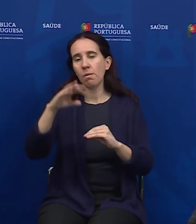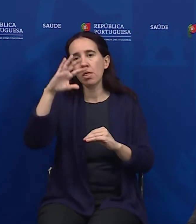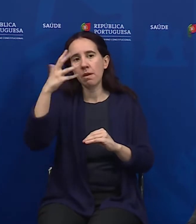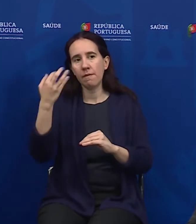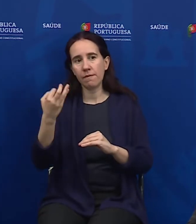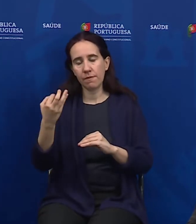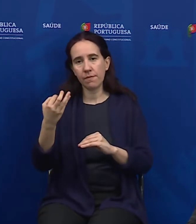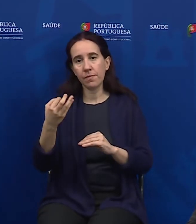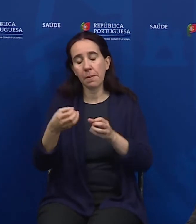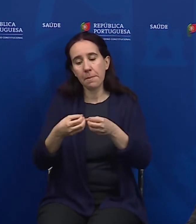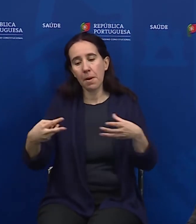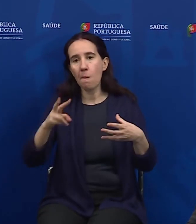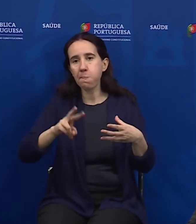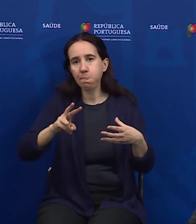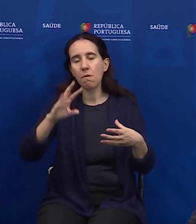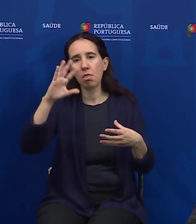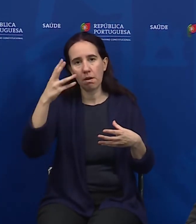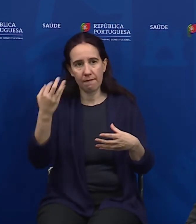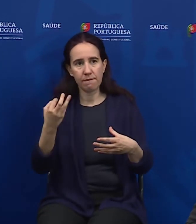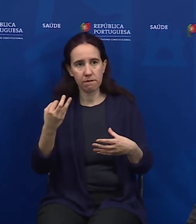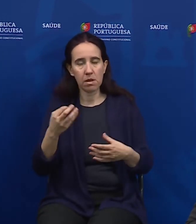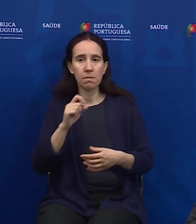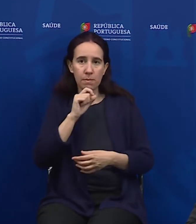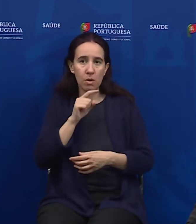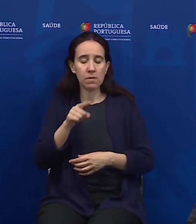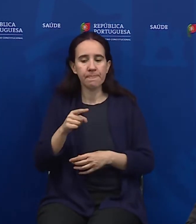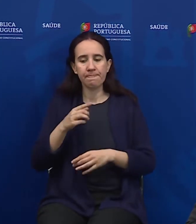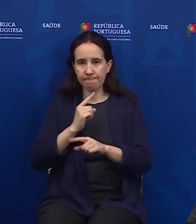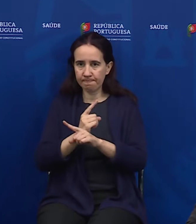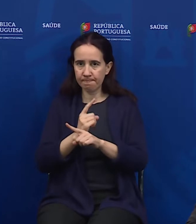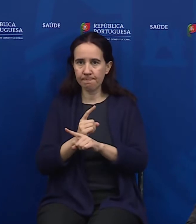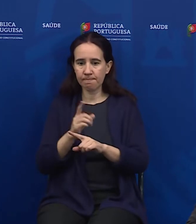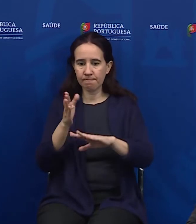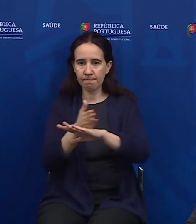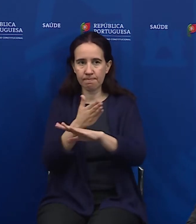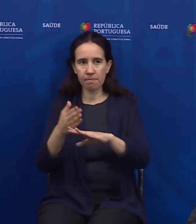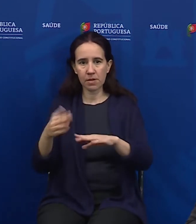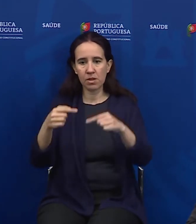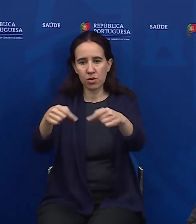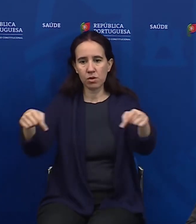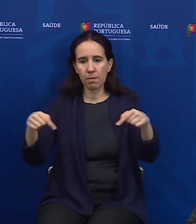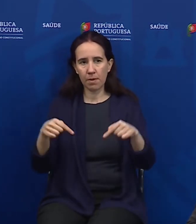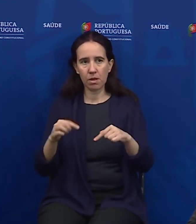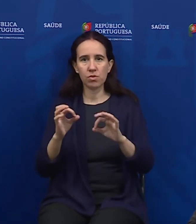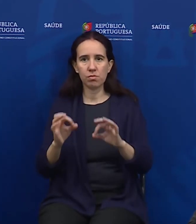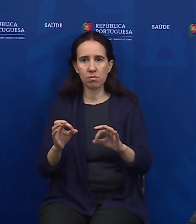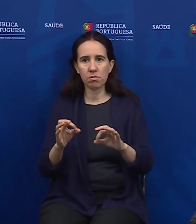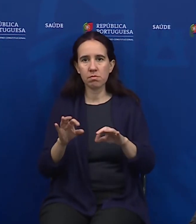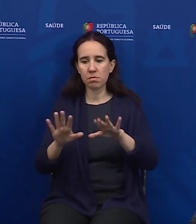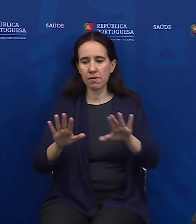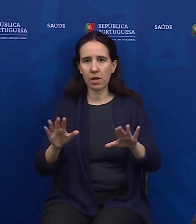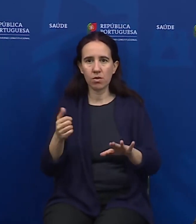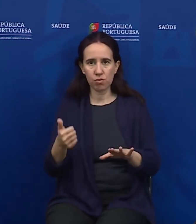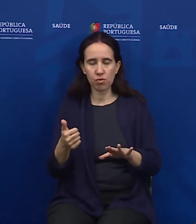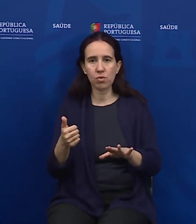eventual segunda onda que possa vir. E, portanto, vamos manter os fluxos e os respectivos espaços devidamente